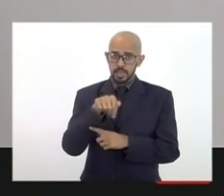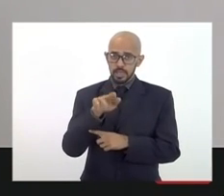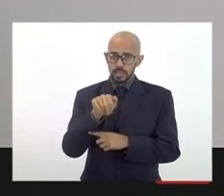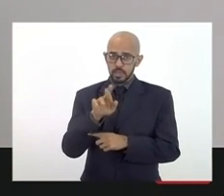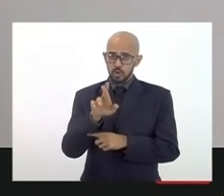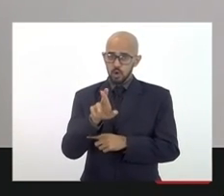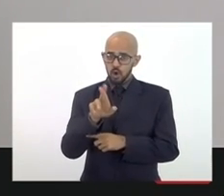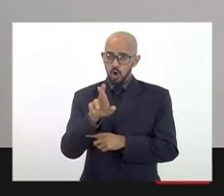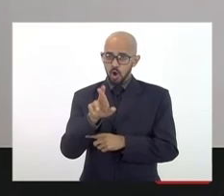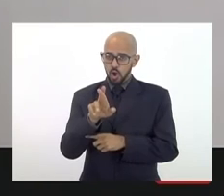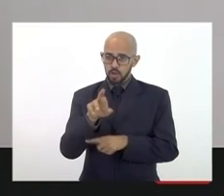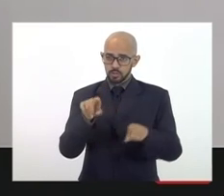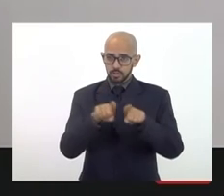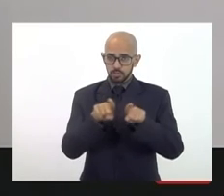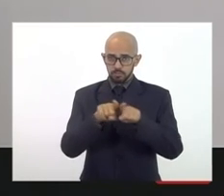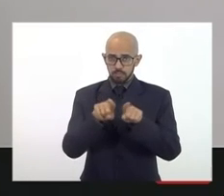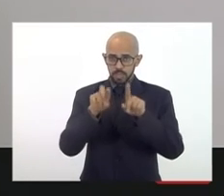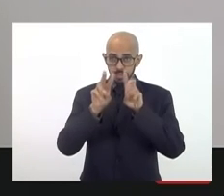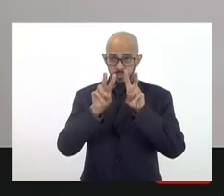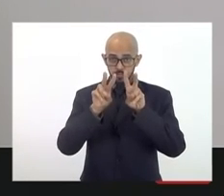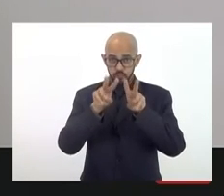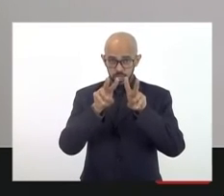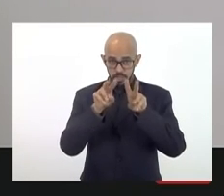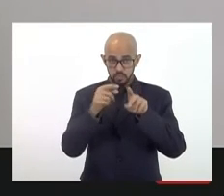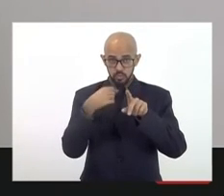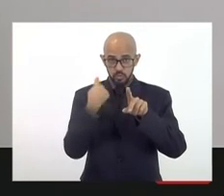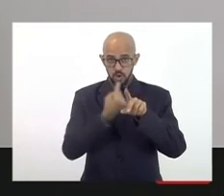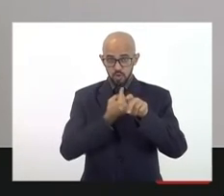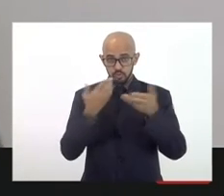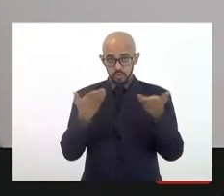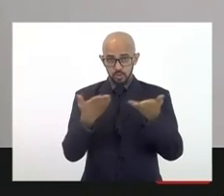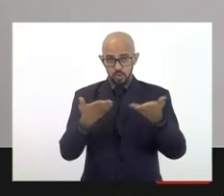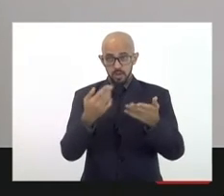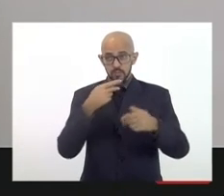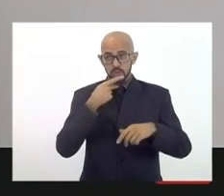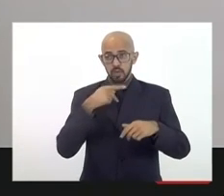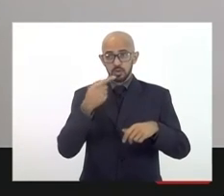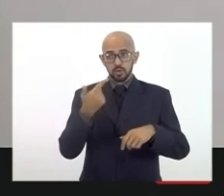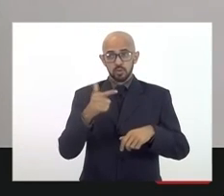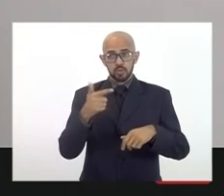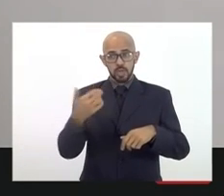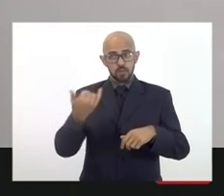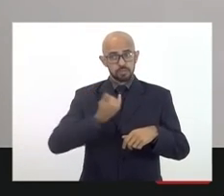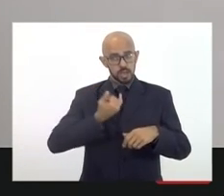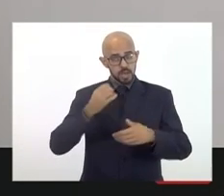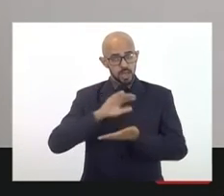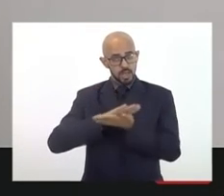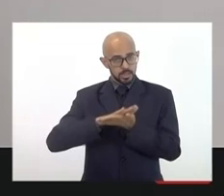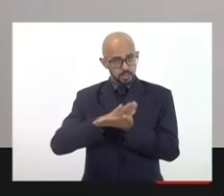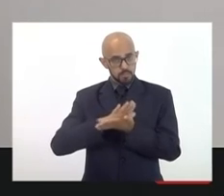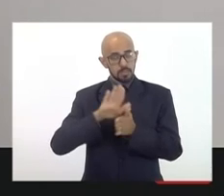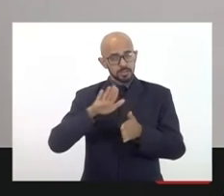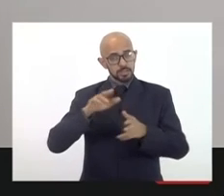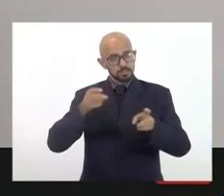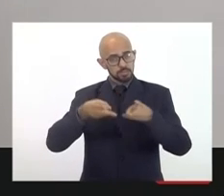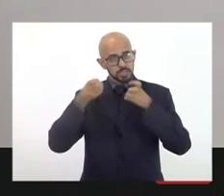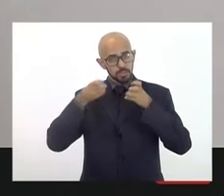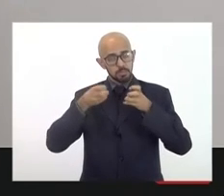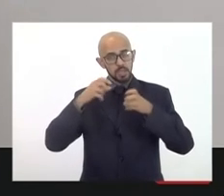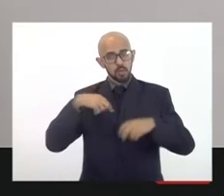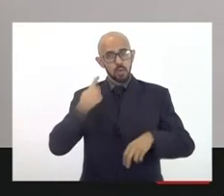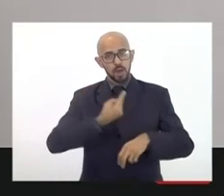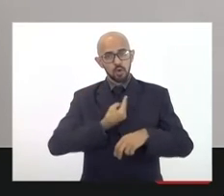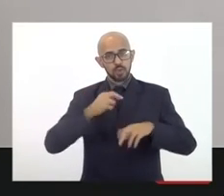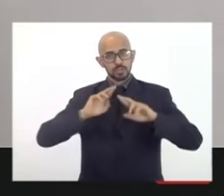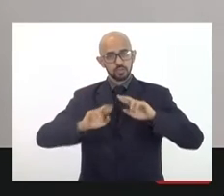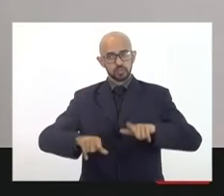pessoal da Equinor está aí, só falou que não ia se manifestar, que eles viram o nosso diferencial. Eu me